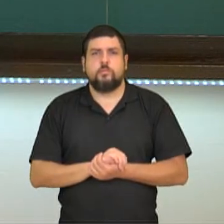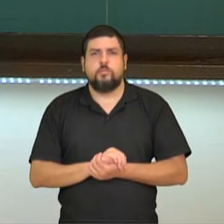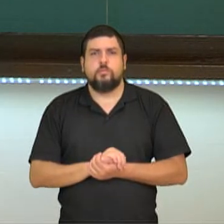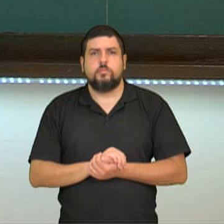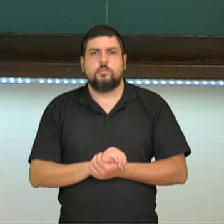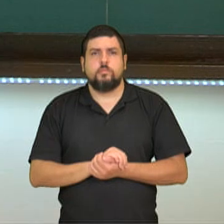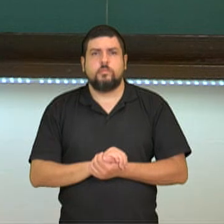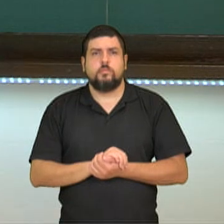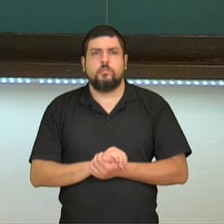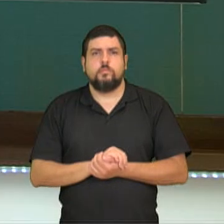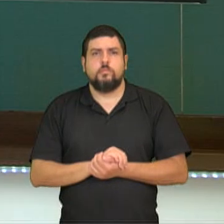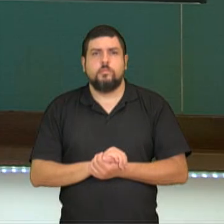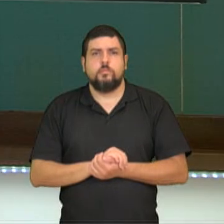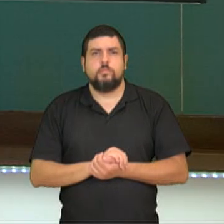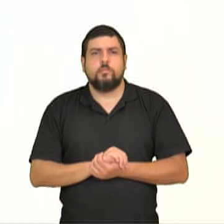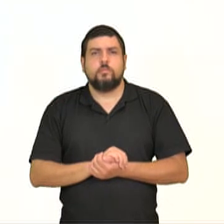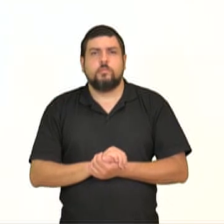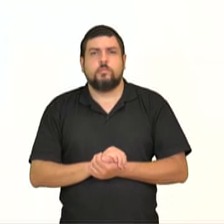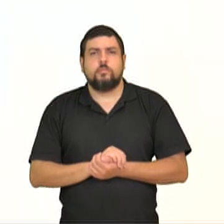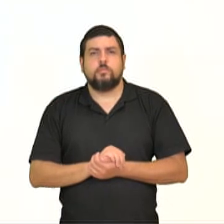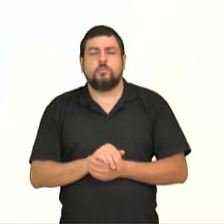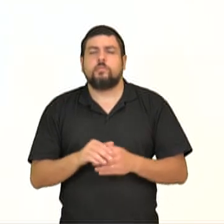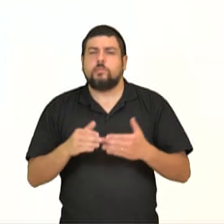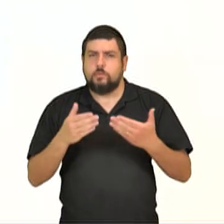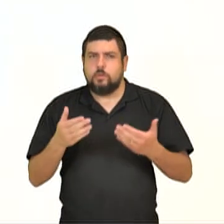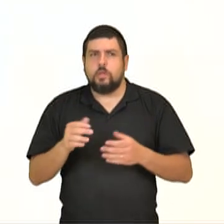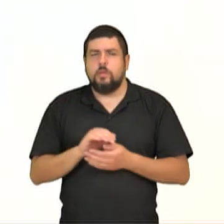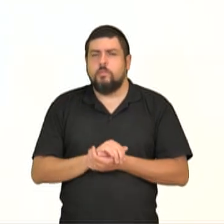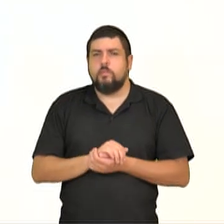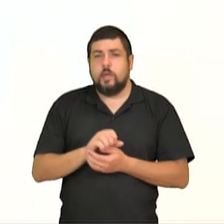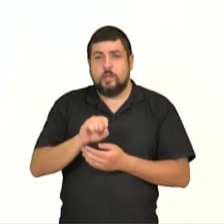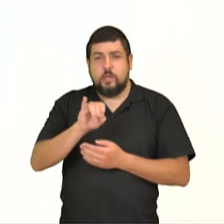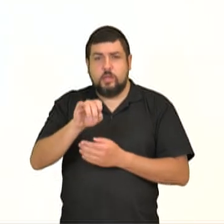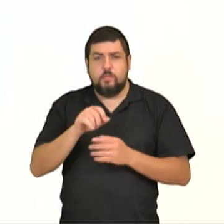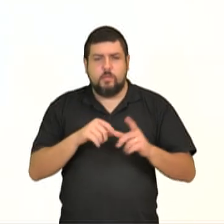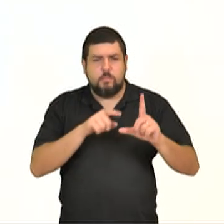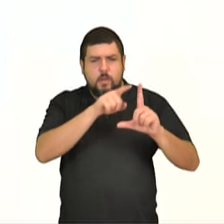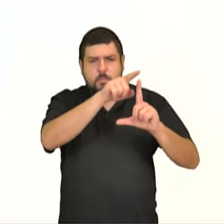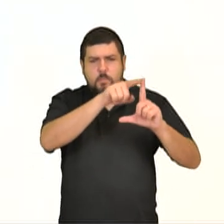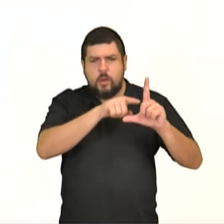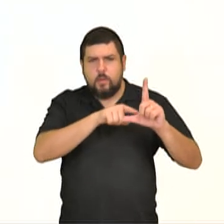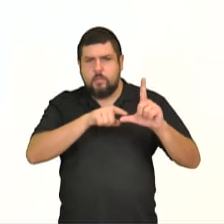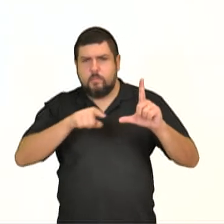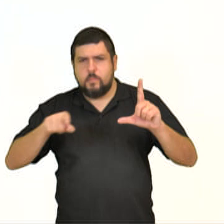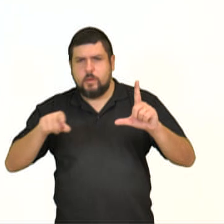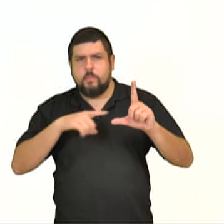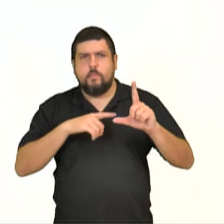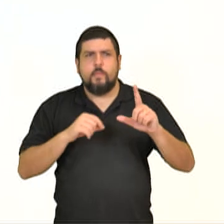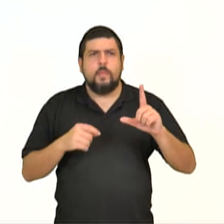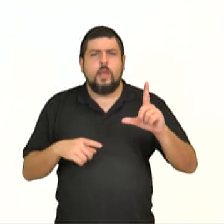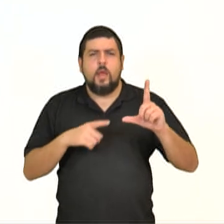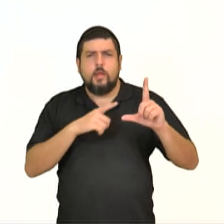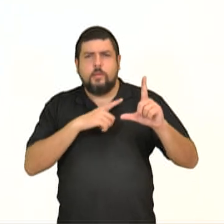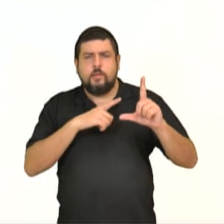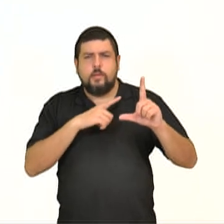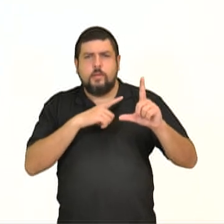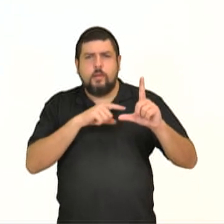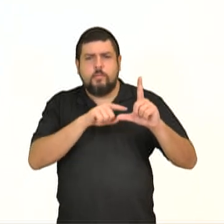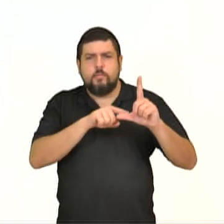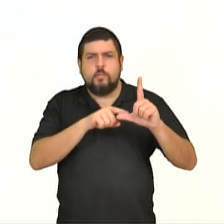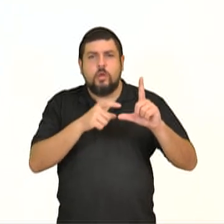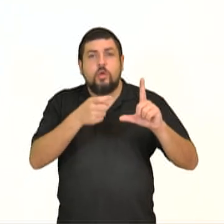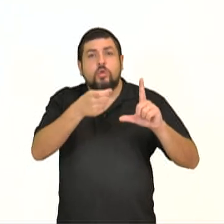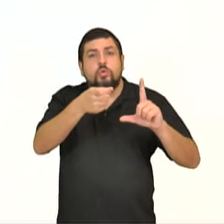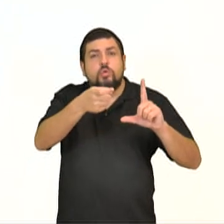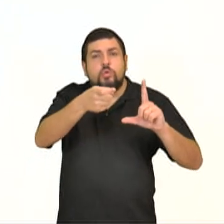tá? Então, olha só, se o gráfico de uma função f tem um ponto lá no eixo, né,